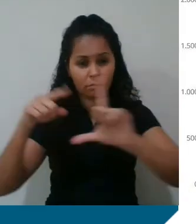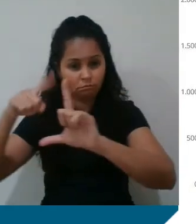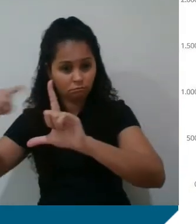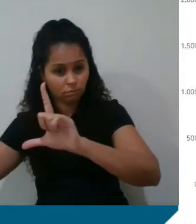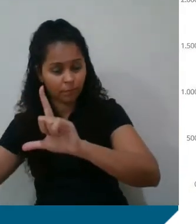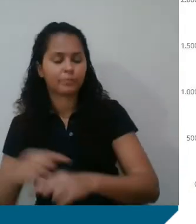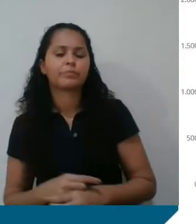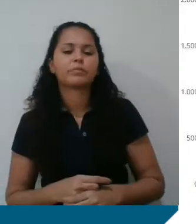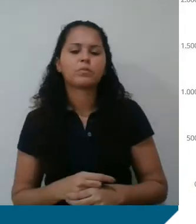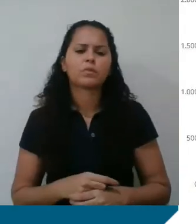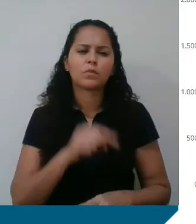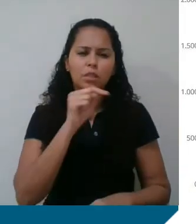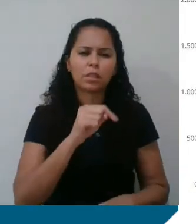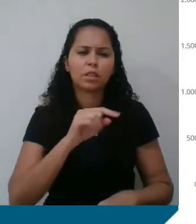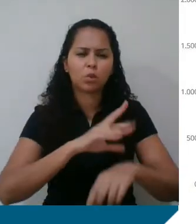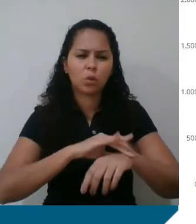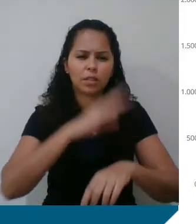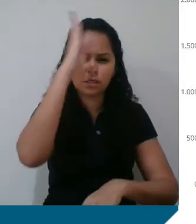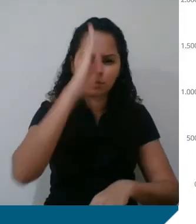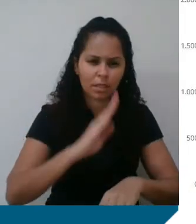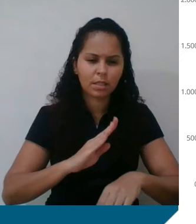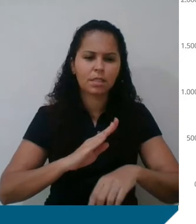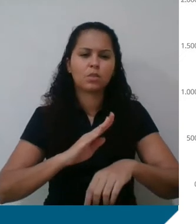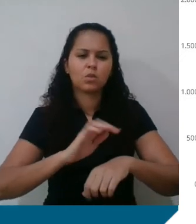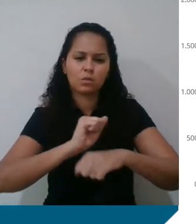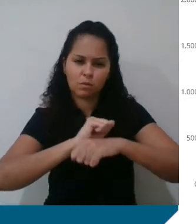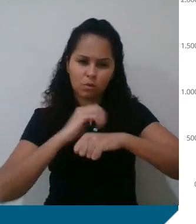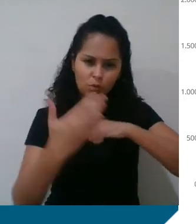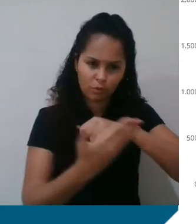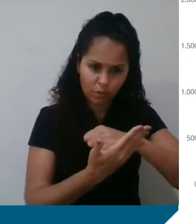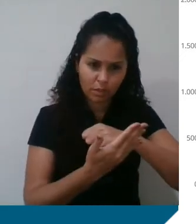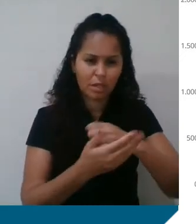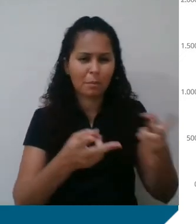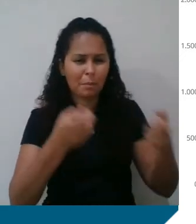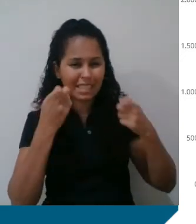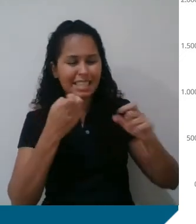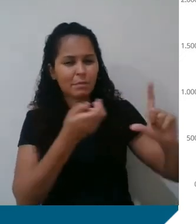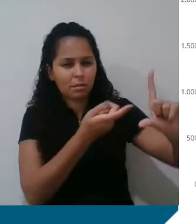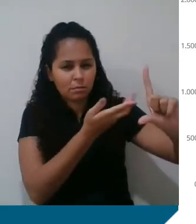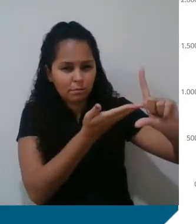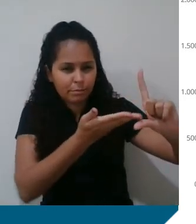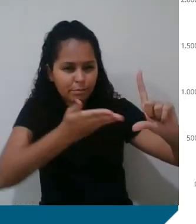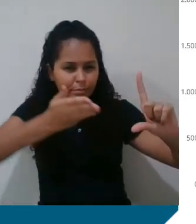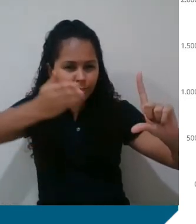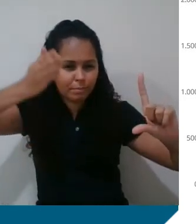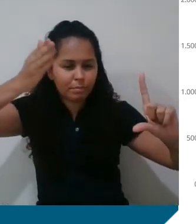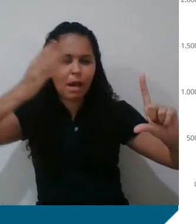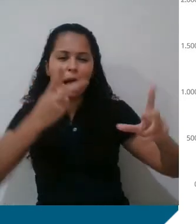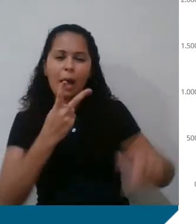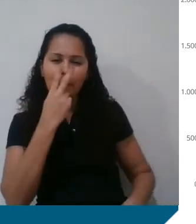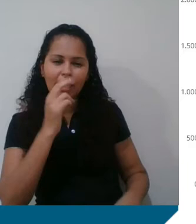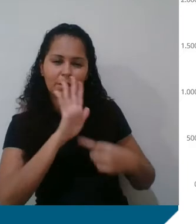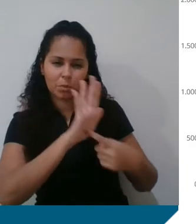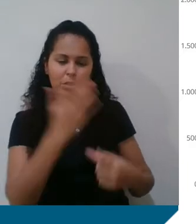gráficos. Um que fala dos contaminados no Brasil por Covid, lá no início da pandemia, e reparem que é uma curva muito semelhante